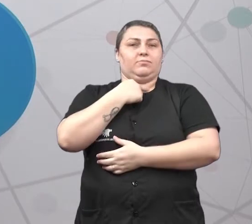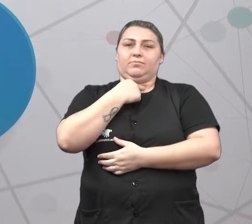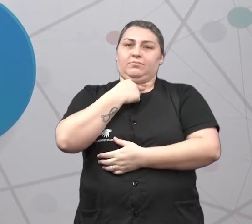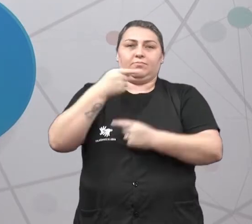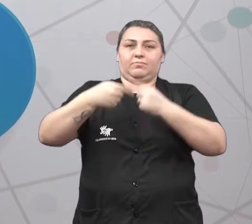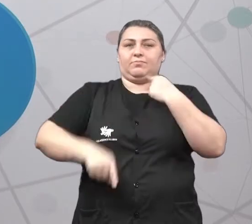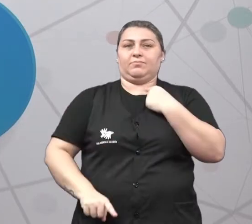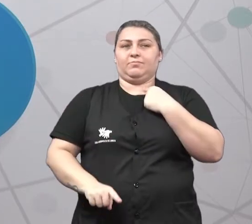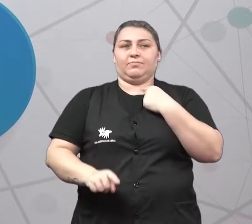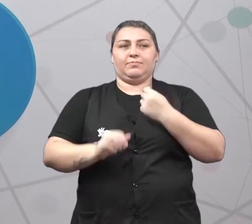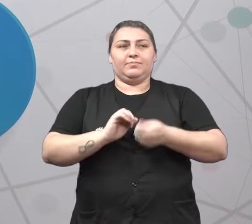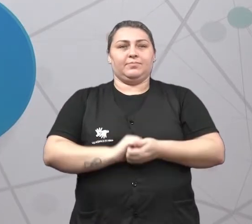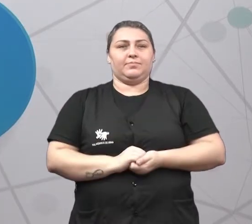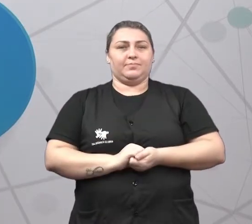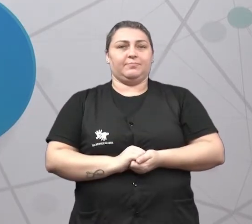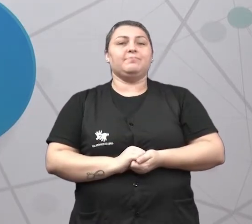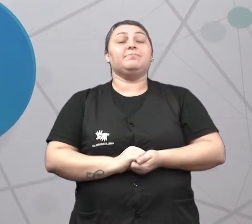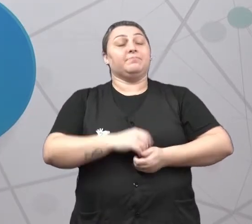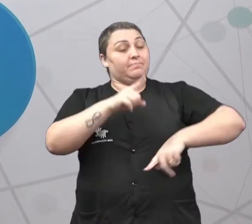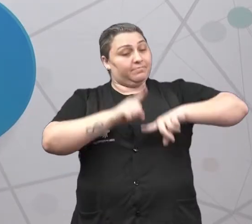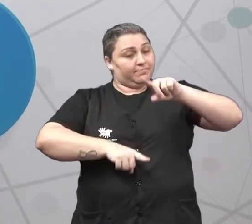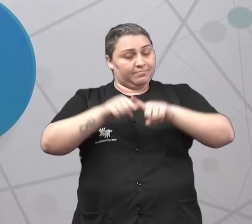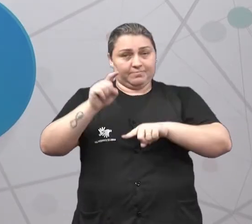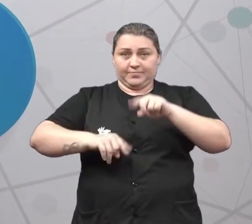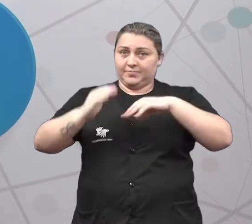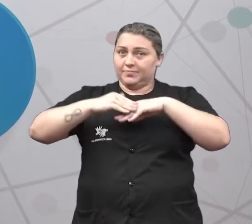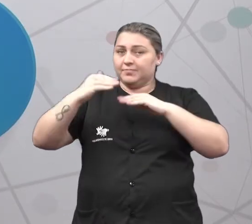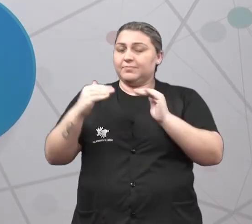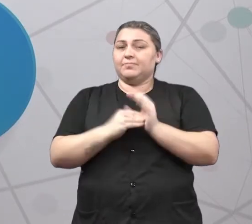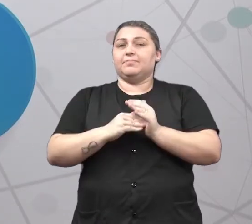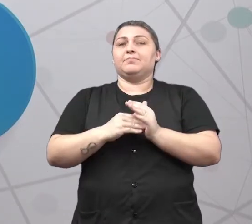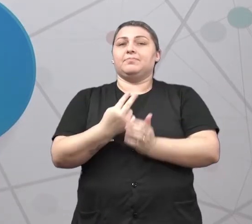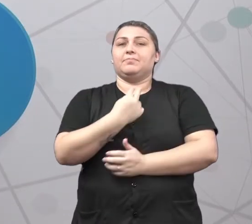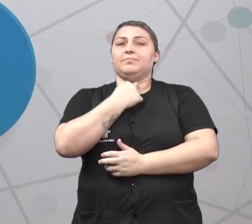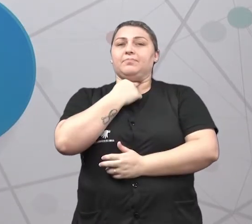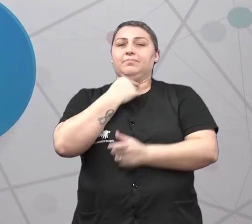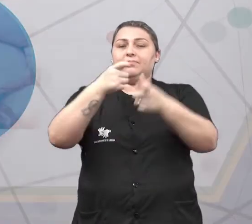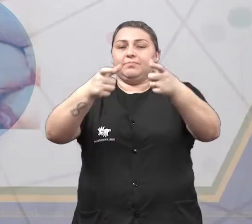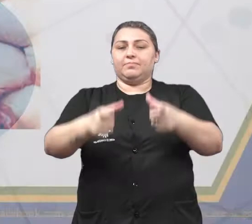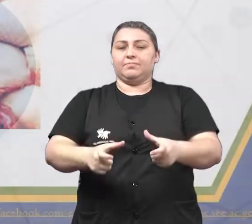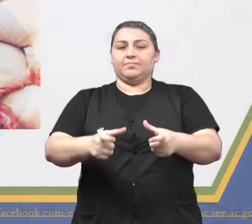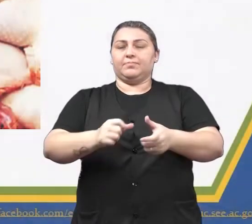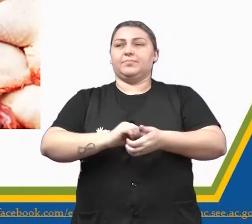espaço, certinho? Então, matéria é tudo aquilo que ocupa lugar no espaço.